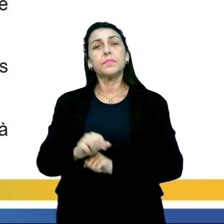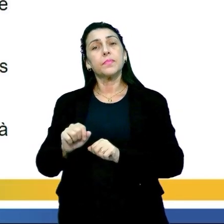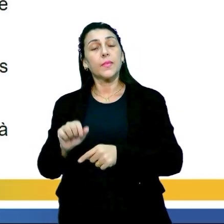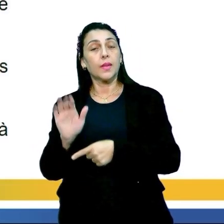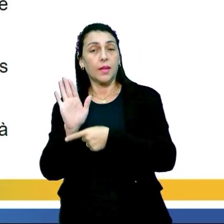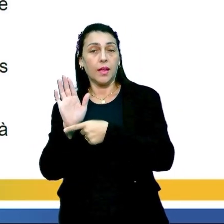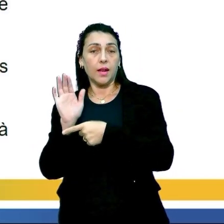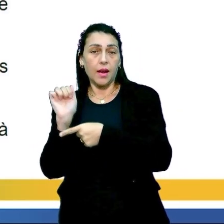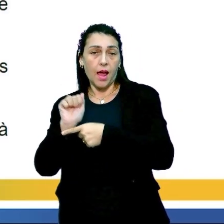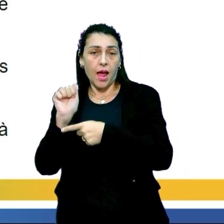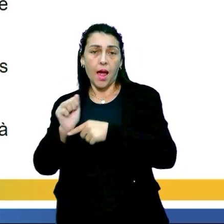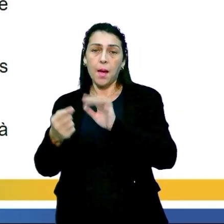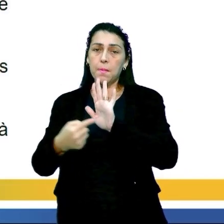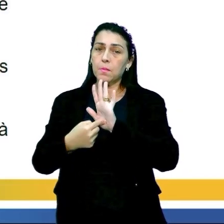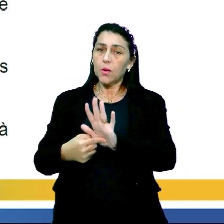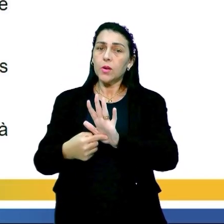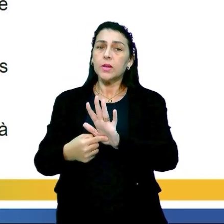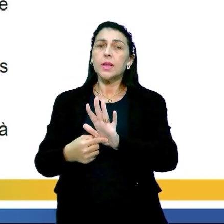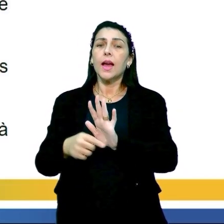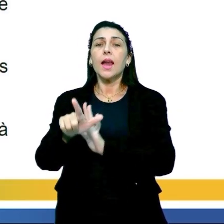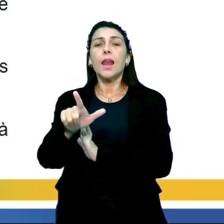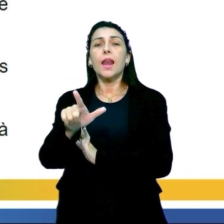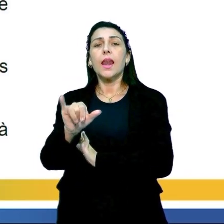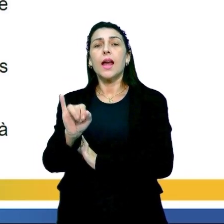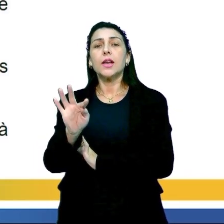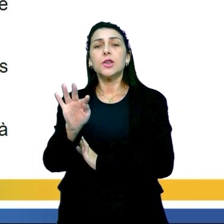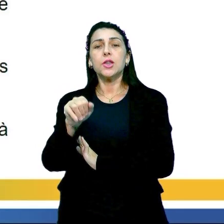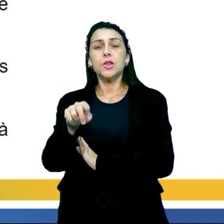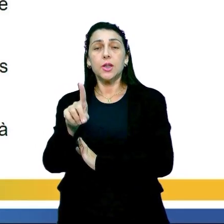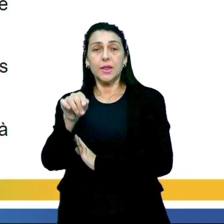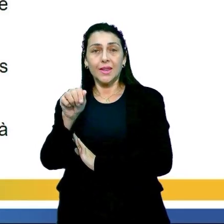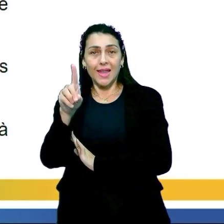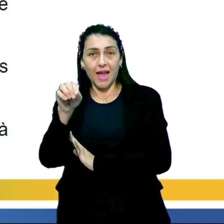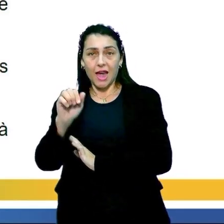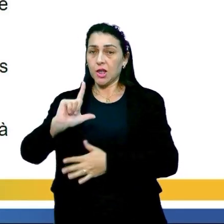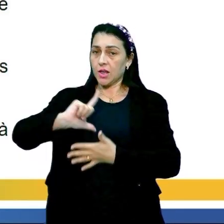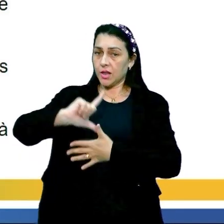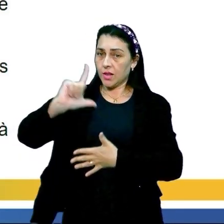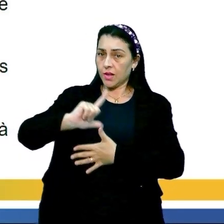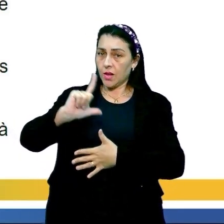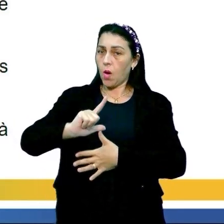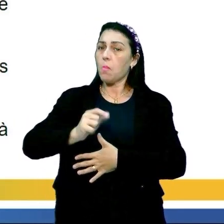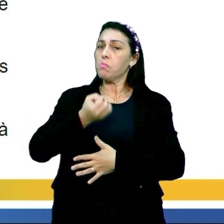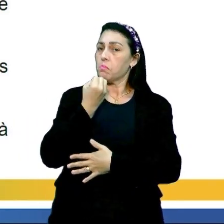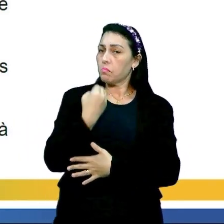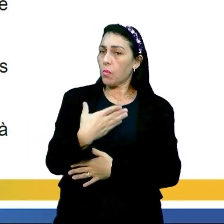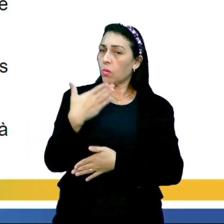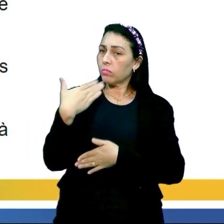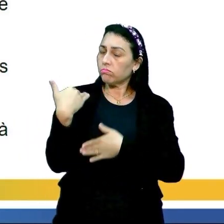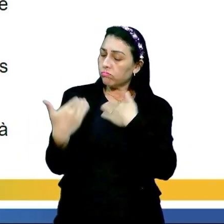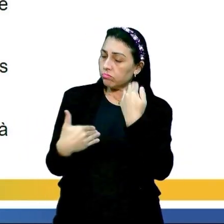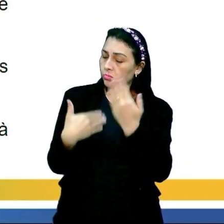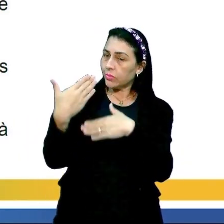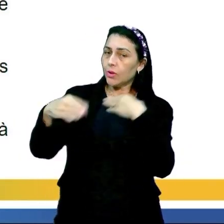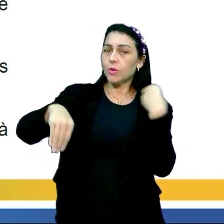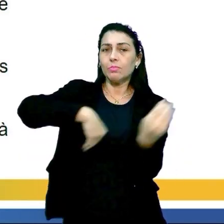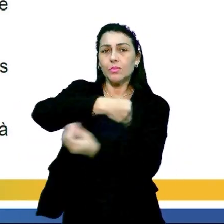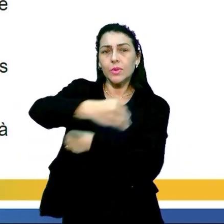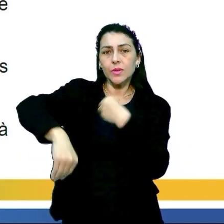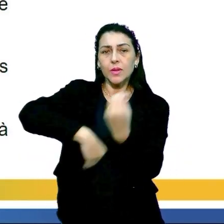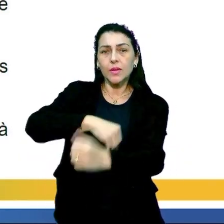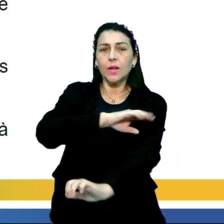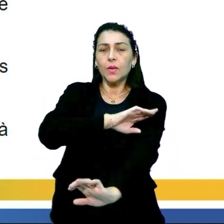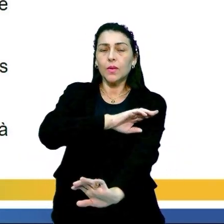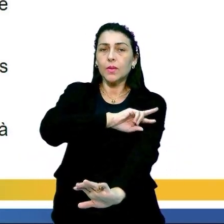Obviamente, a questão A, né? Ele disse que as elites brasileiras apostavam na latinidade como positiva